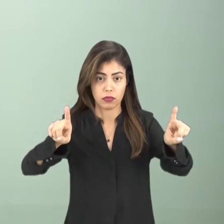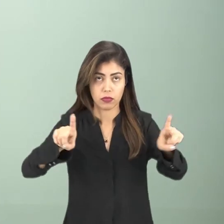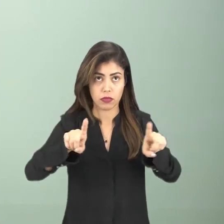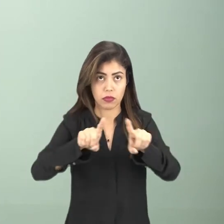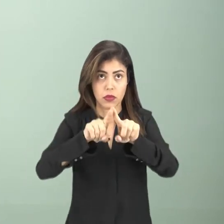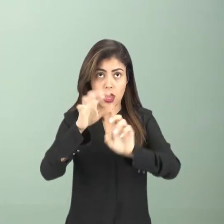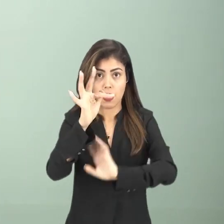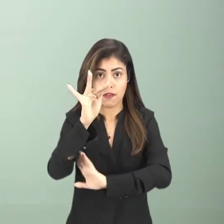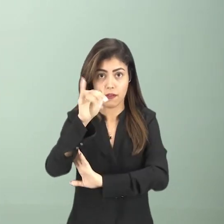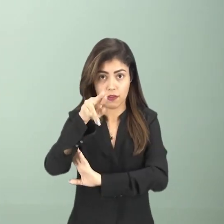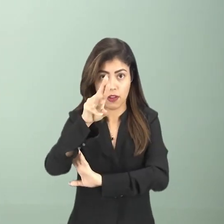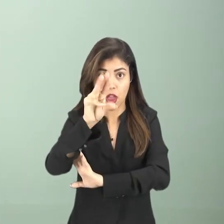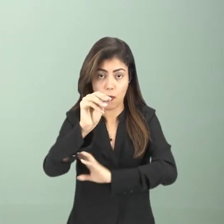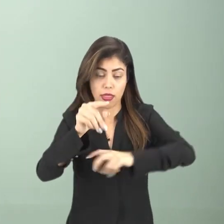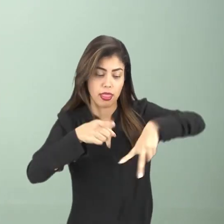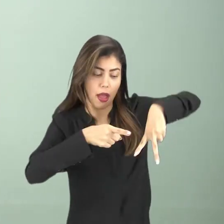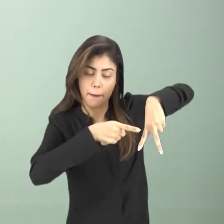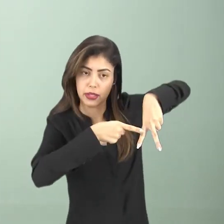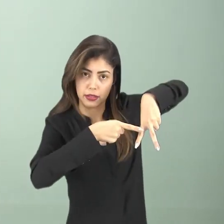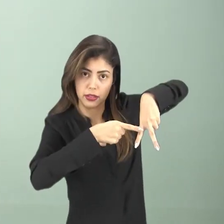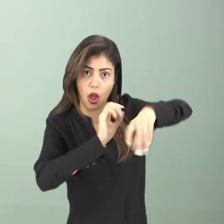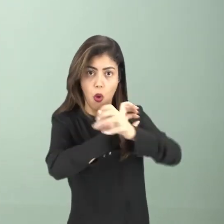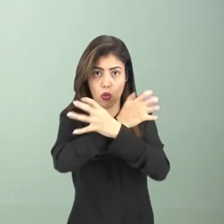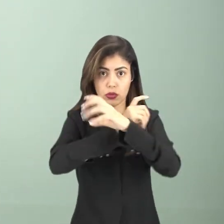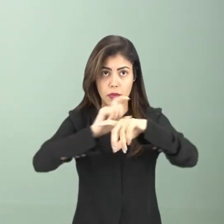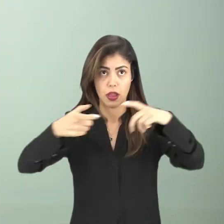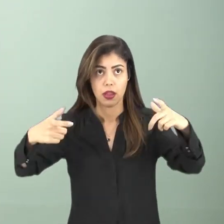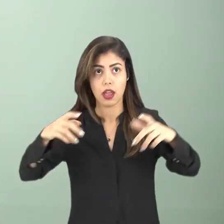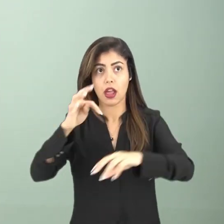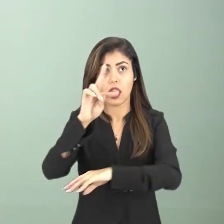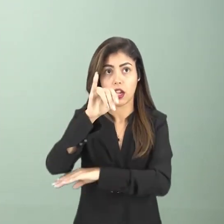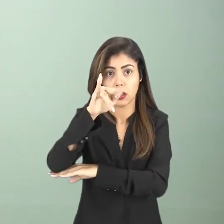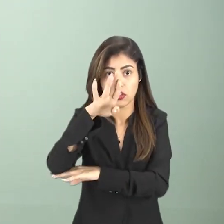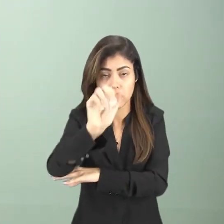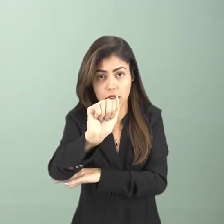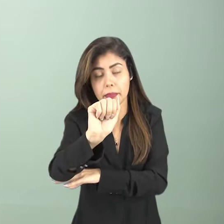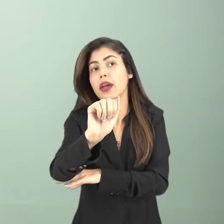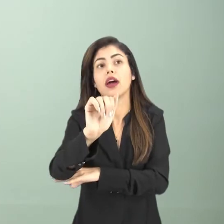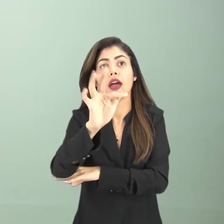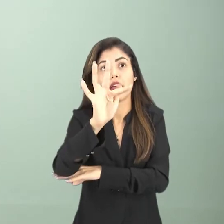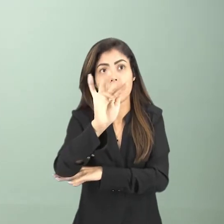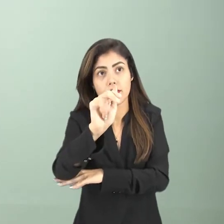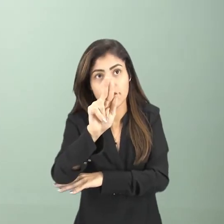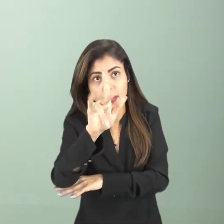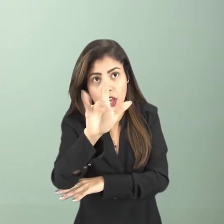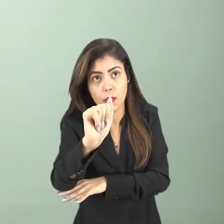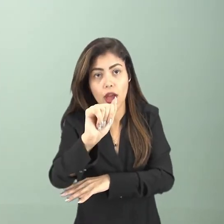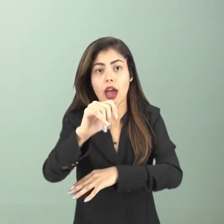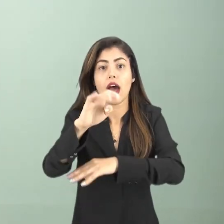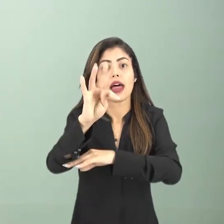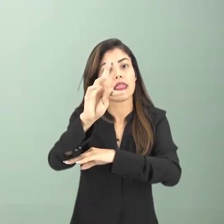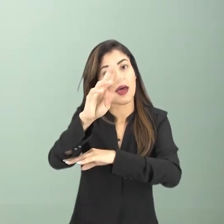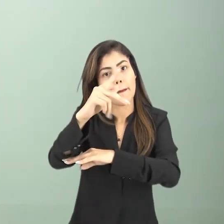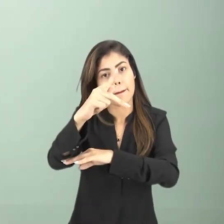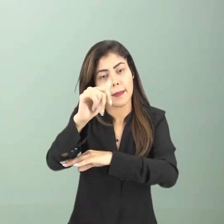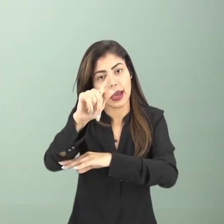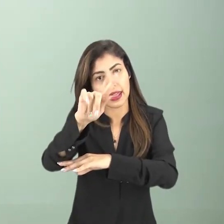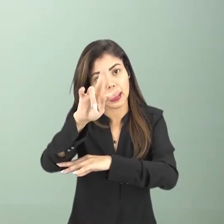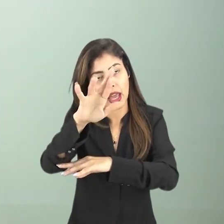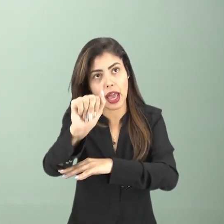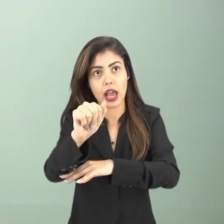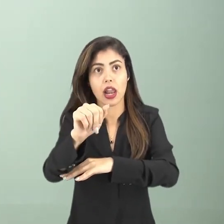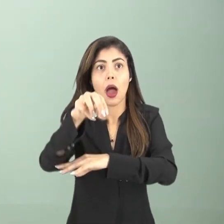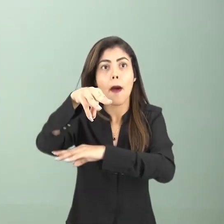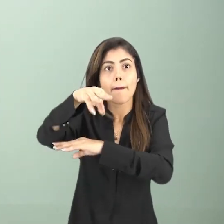maior osso do nosso sistema, a tíbia, a fíbula, né, a patela, e os ossos ali dos pés, que são o